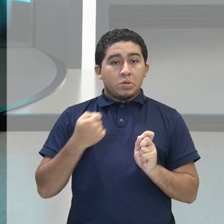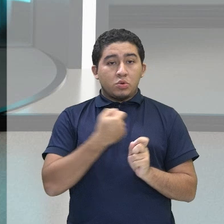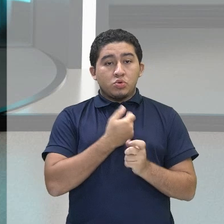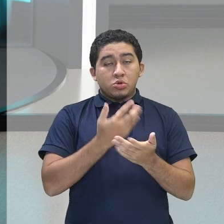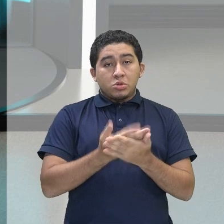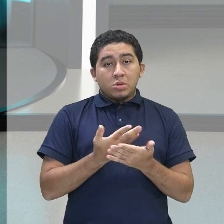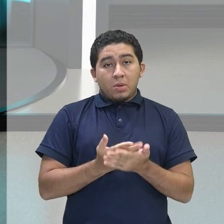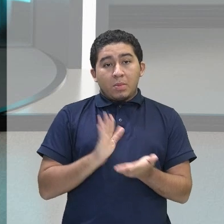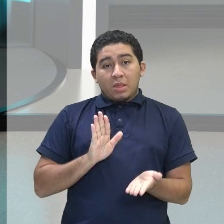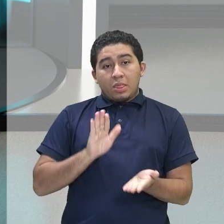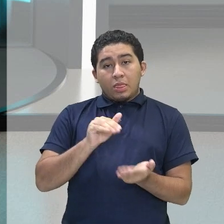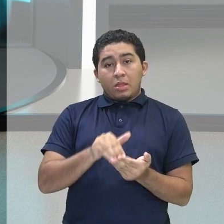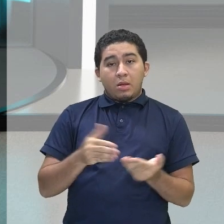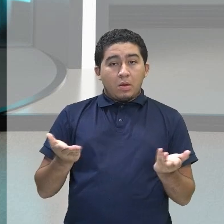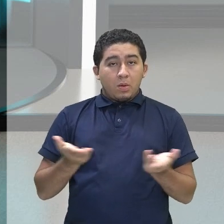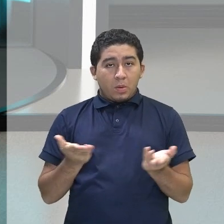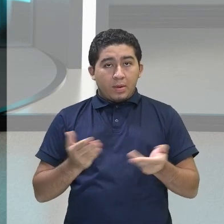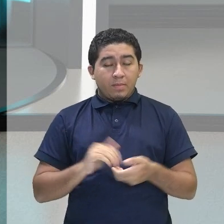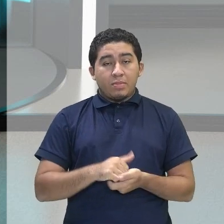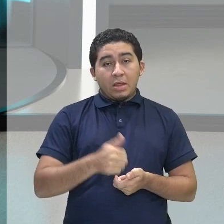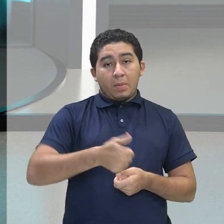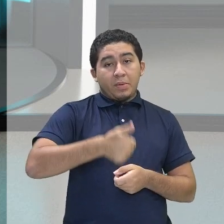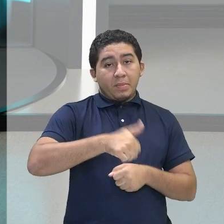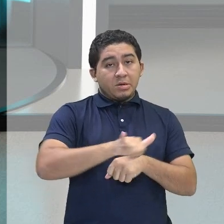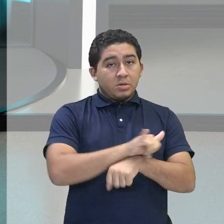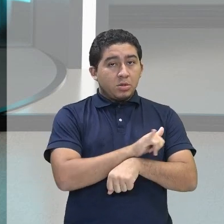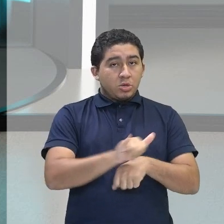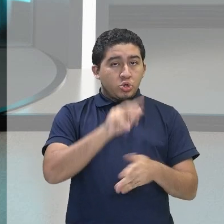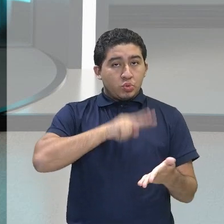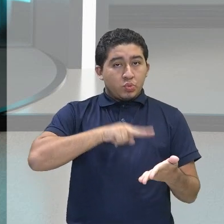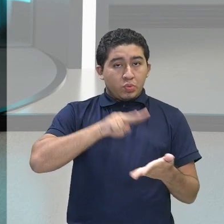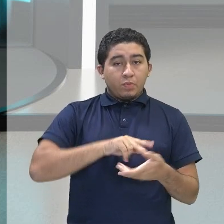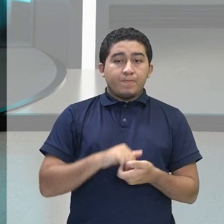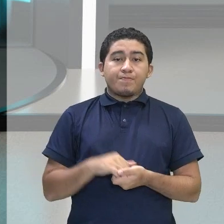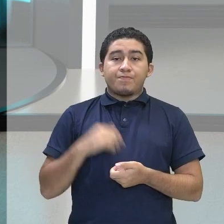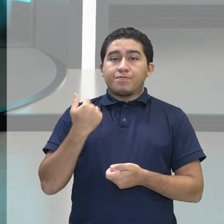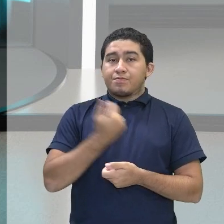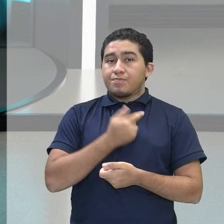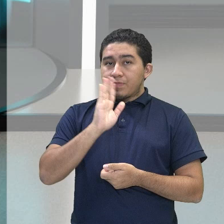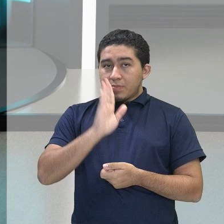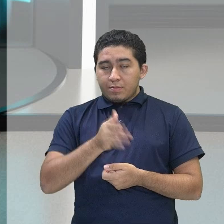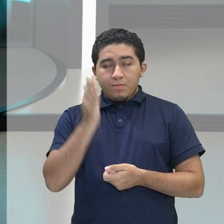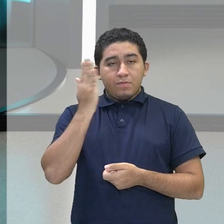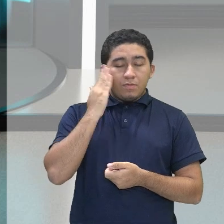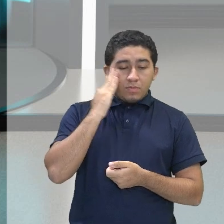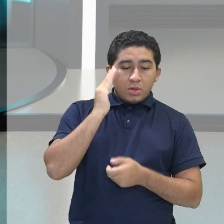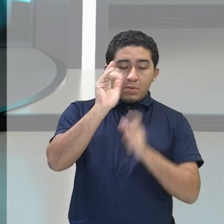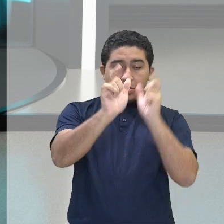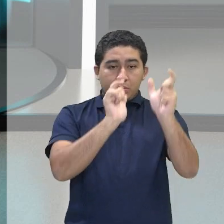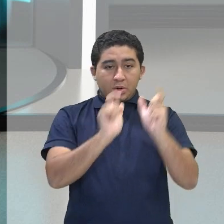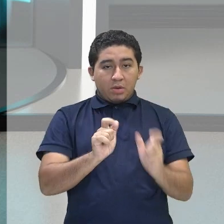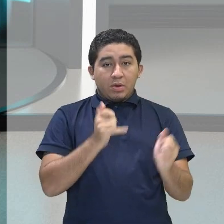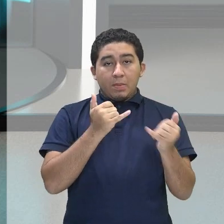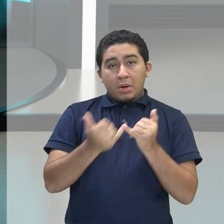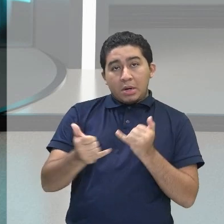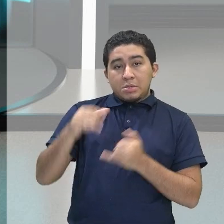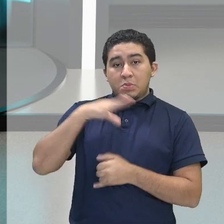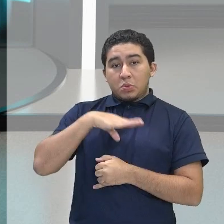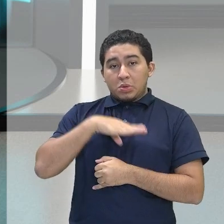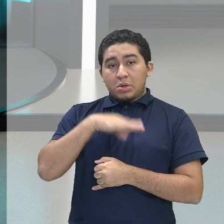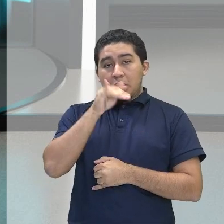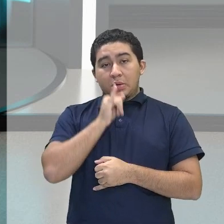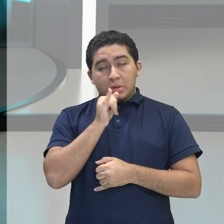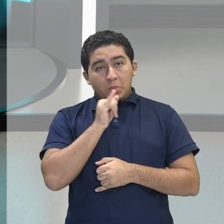leitura skimming. A gente marcou aqui nesse texto as palavras cognatas, como, por exemplo, services,